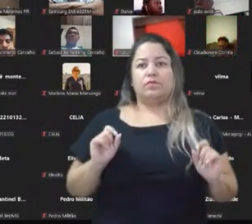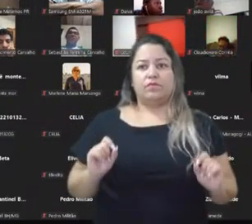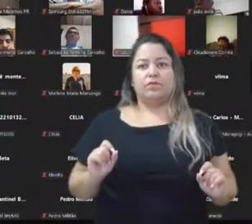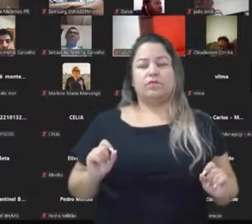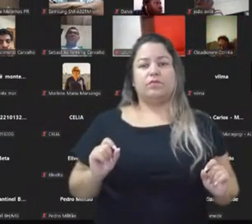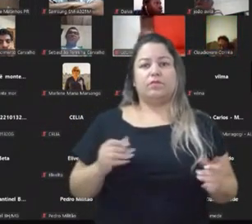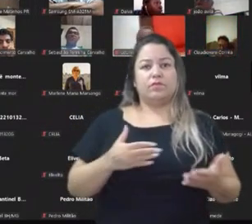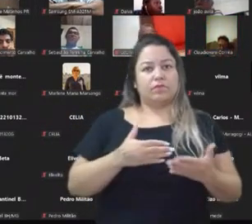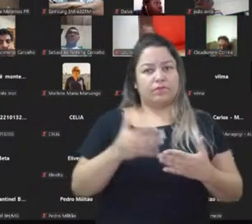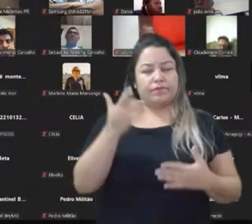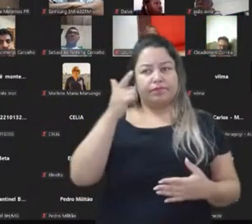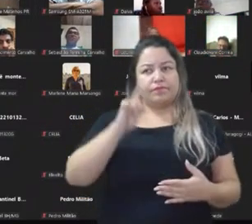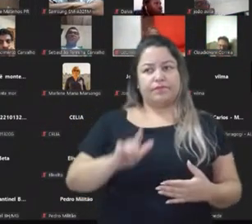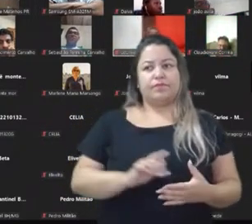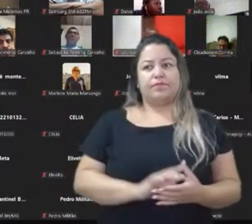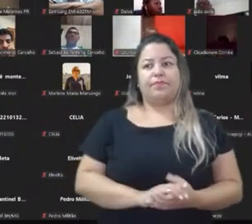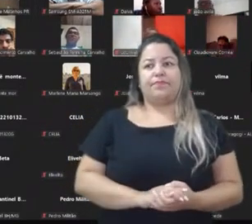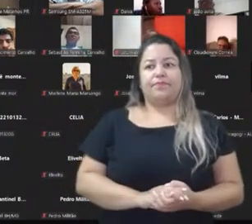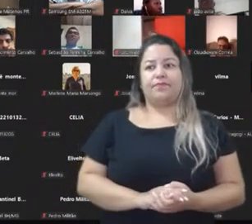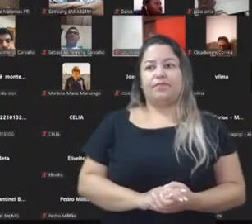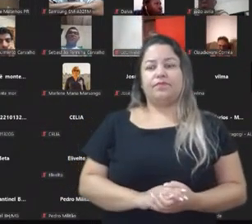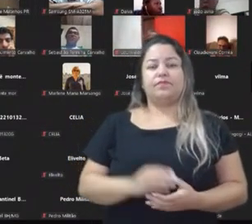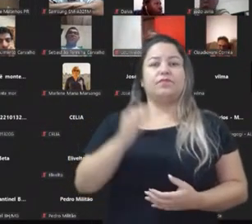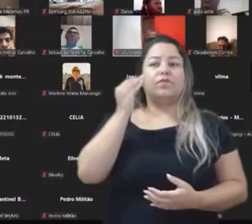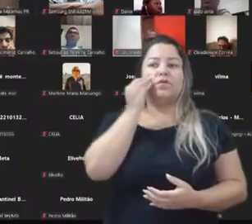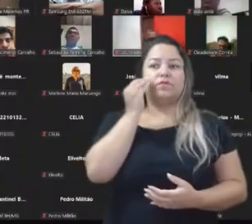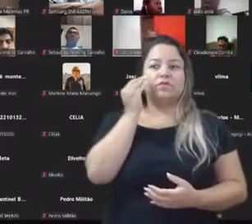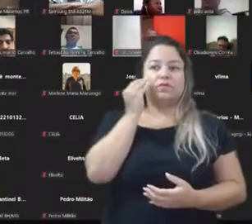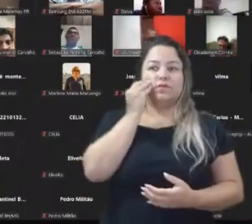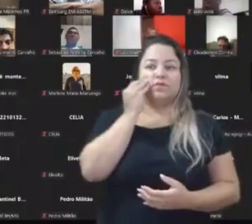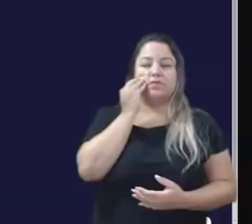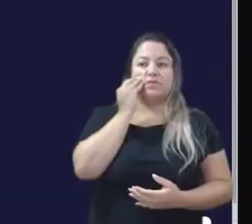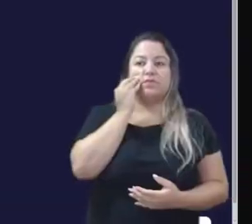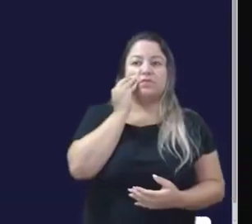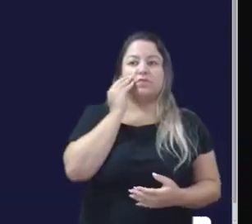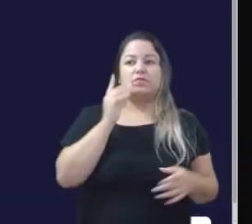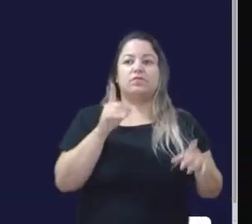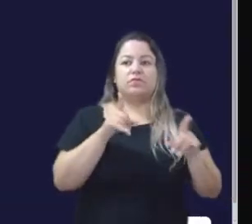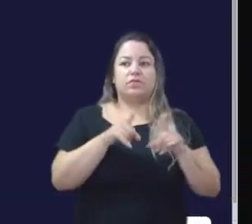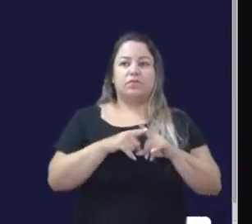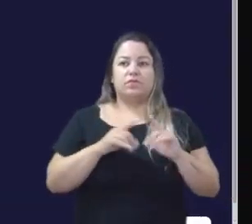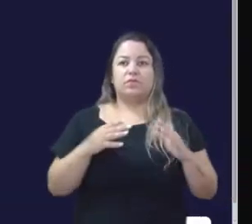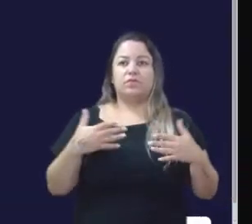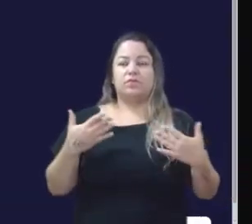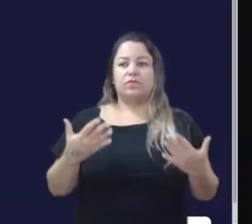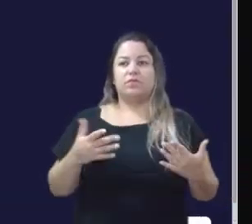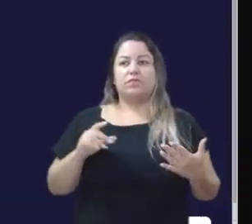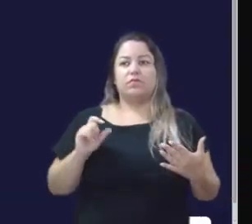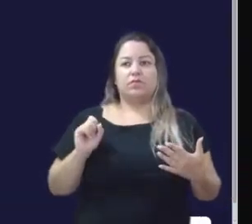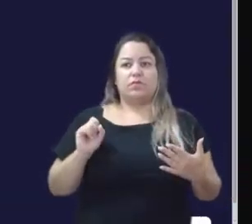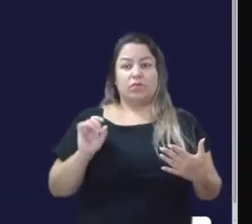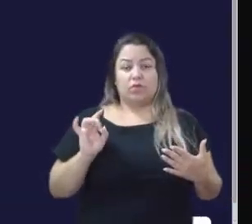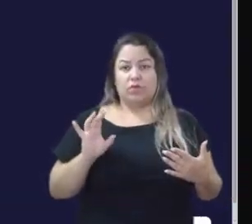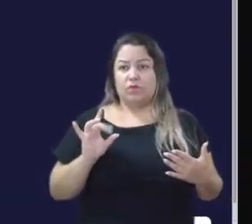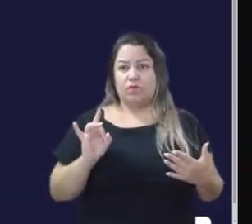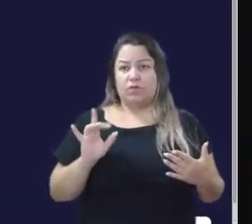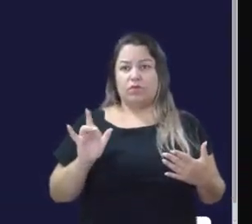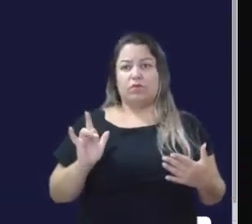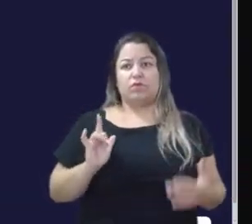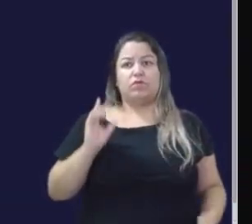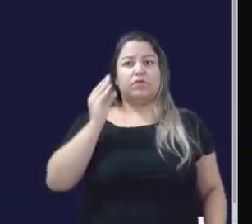aí o sorteio é um teste viu Paulo nós estamos fazendo aqui Paulo falou dos Testes o sorteio é um um teste né